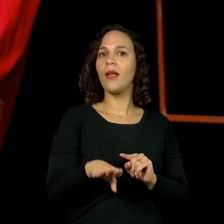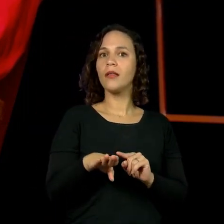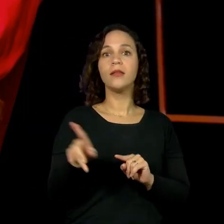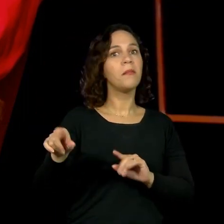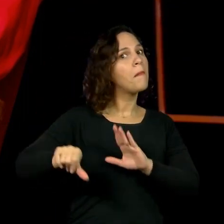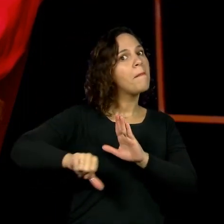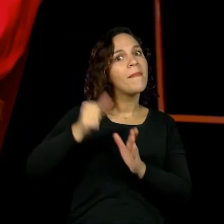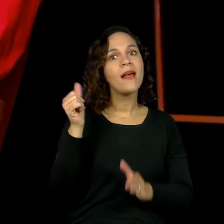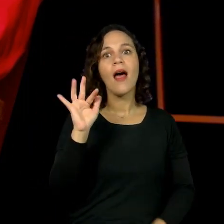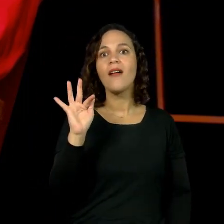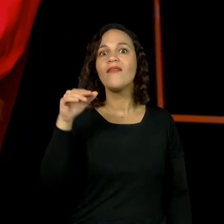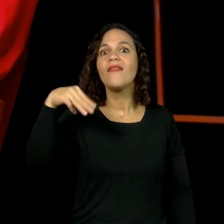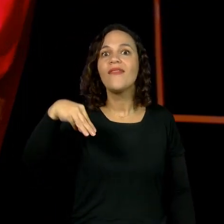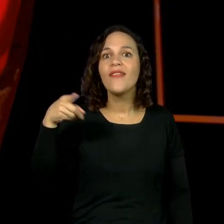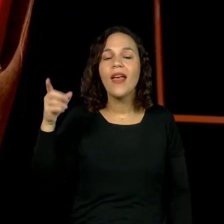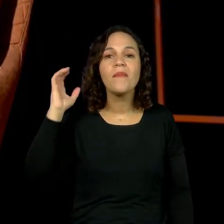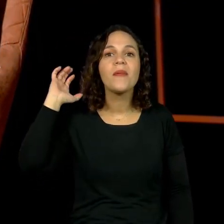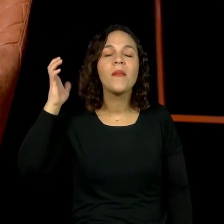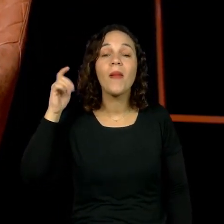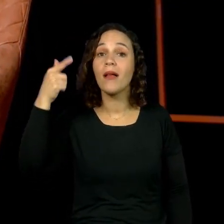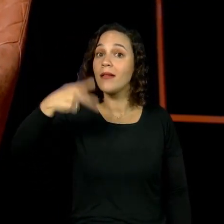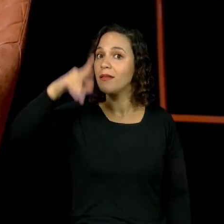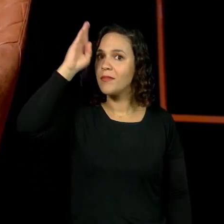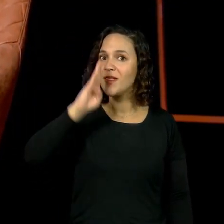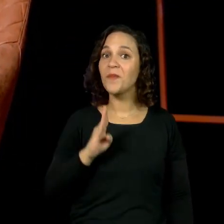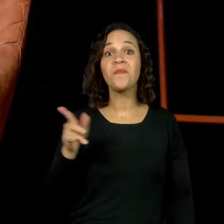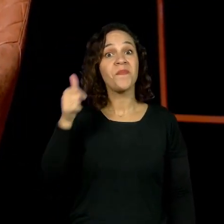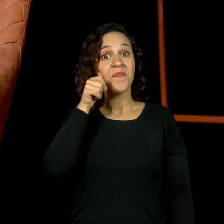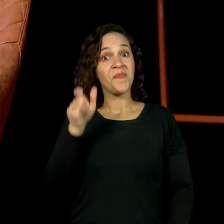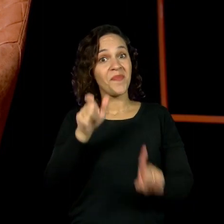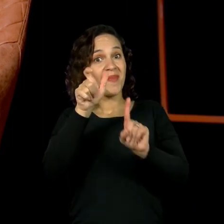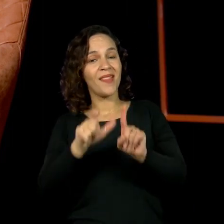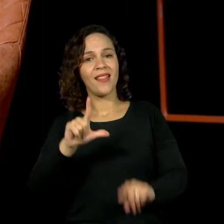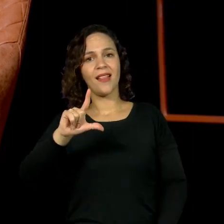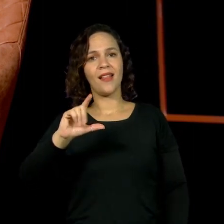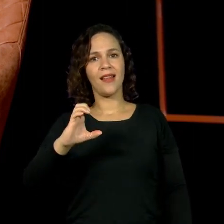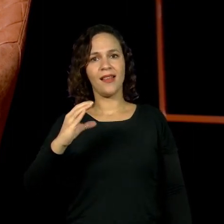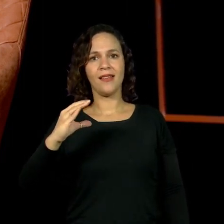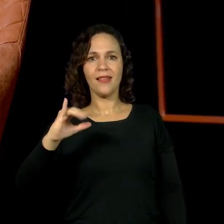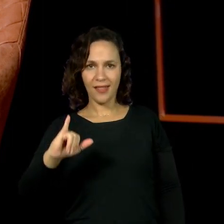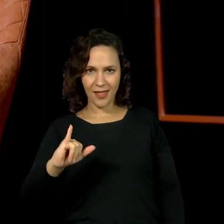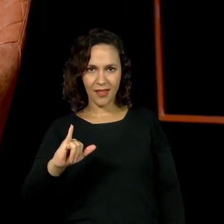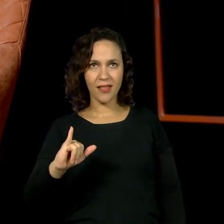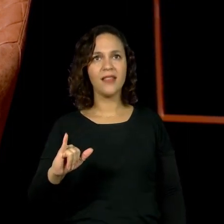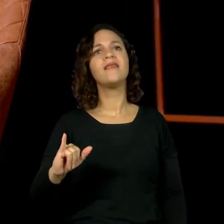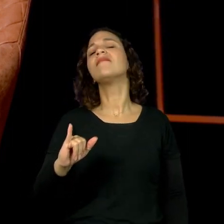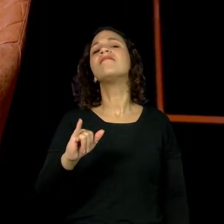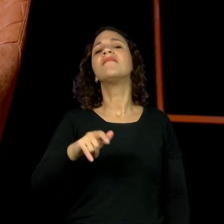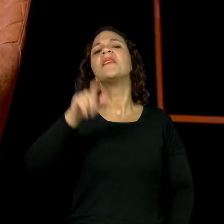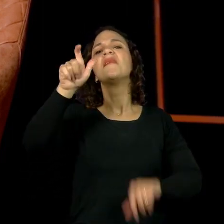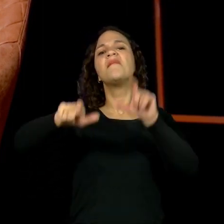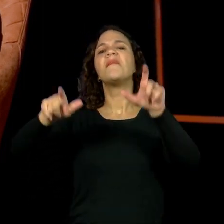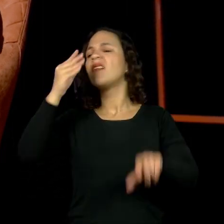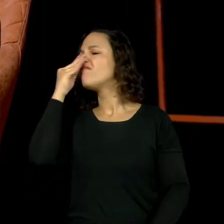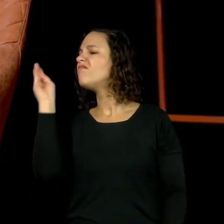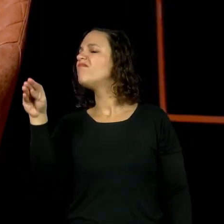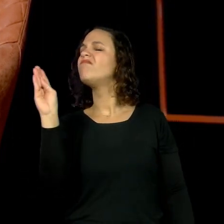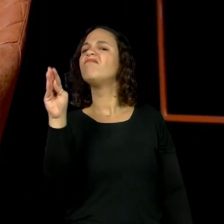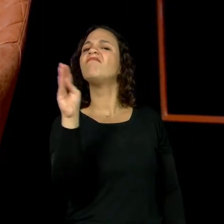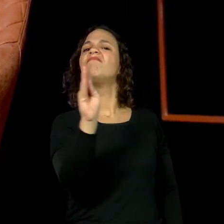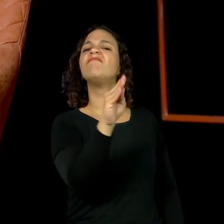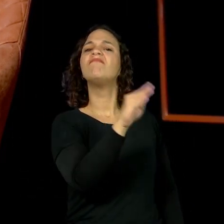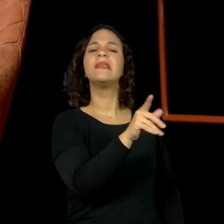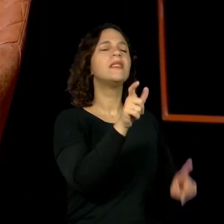programa em FM no Brasil. E a Alessi Brandão, ela chega com uma gravação, ela é relegada por outras emissoras,